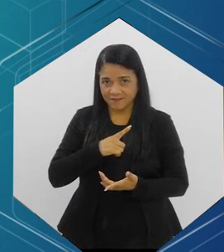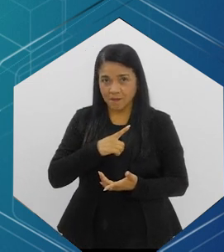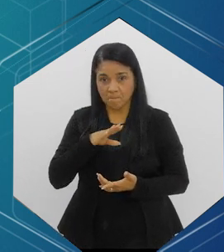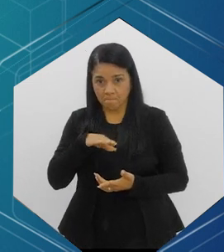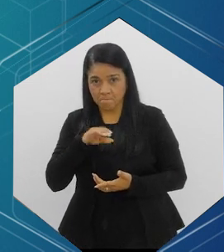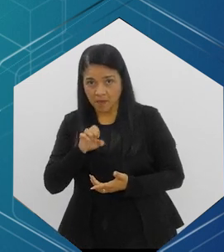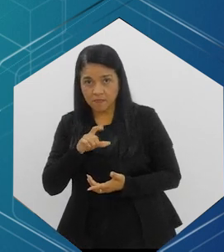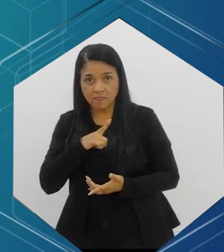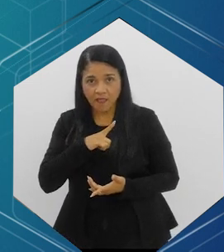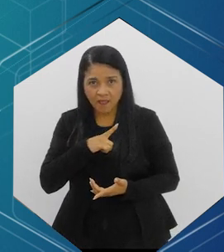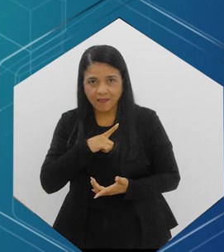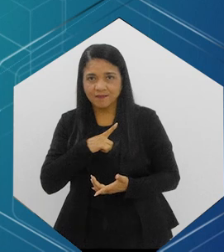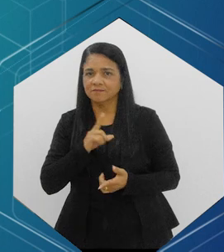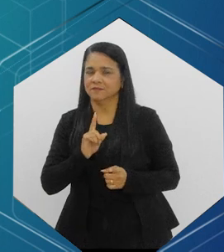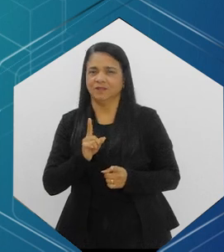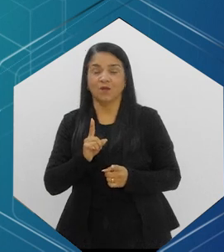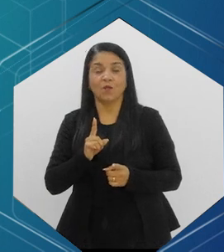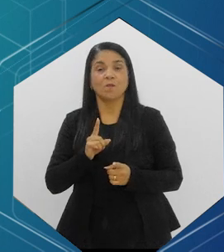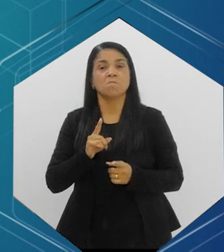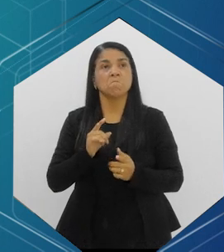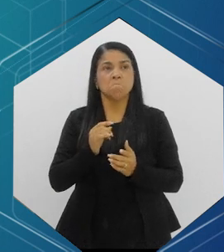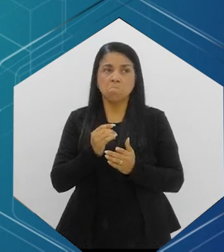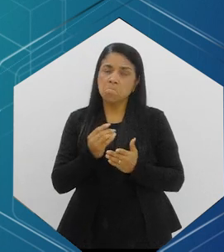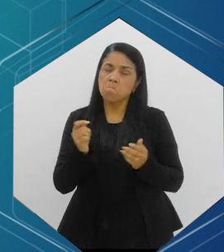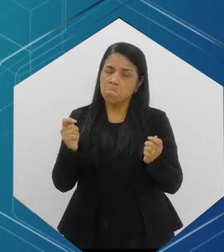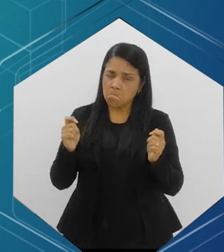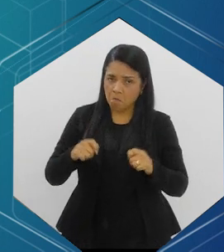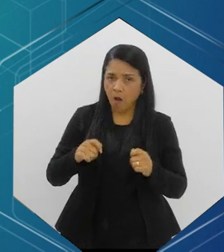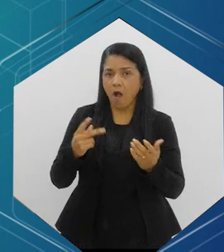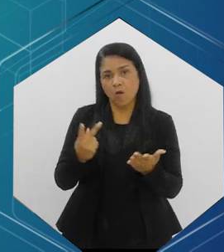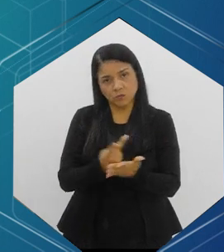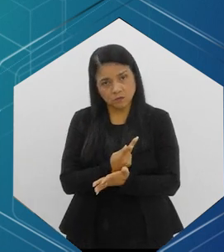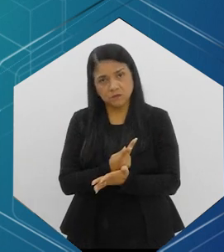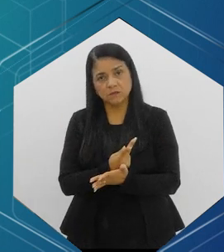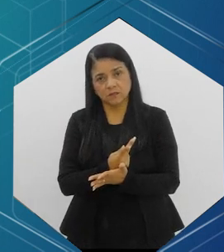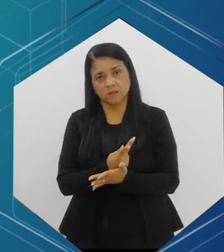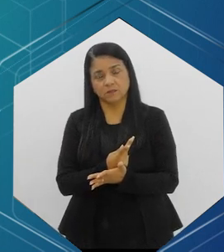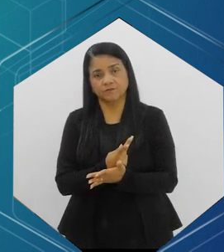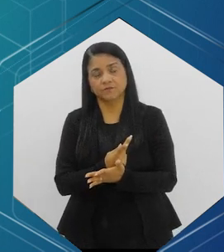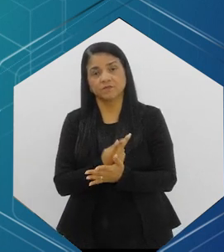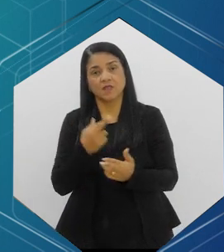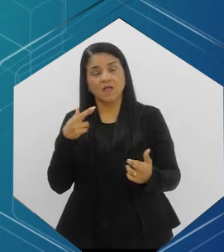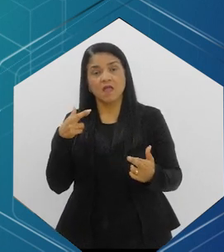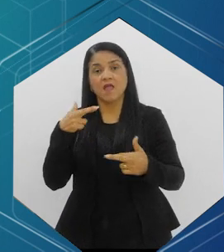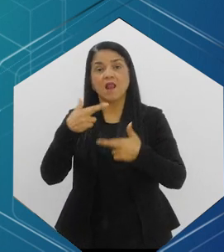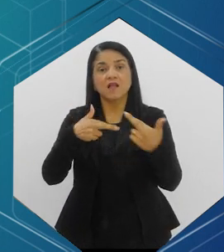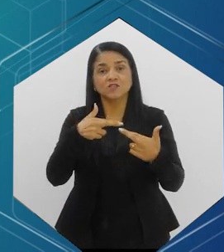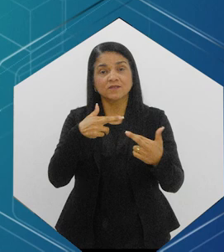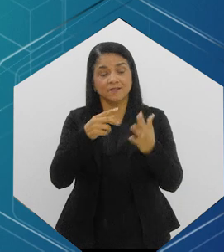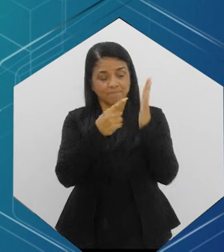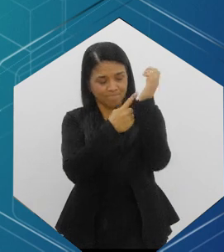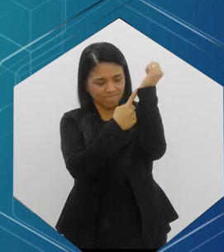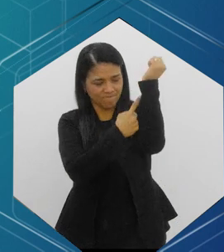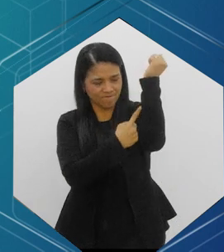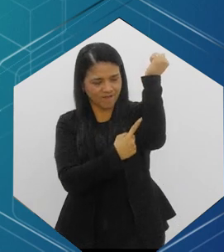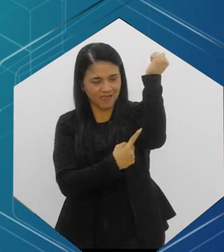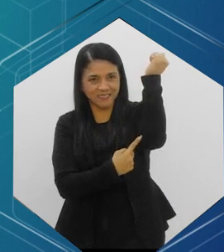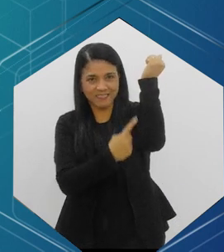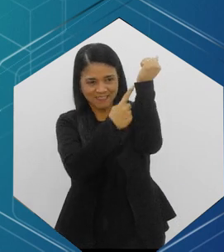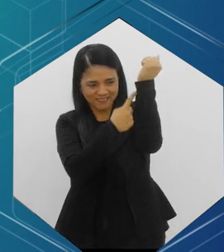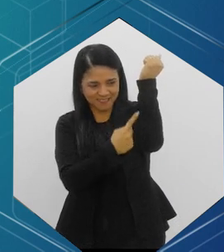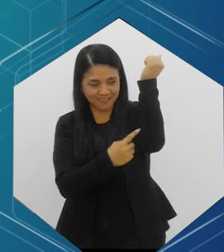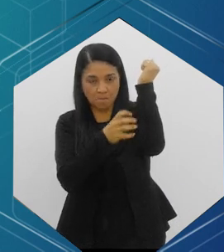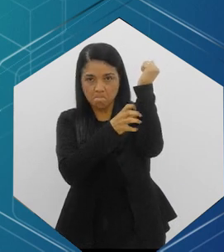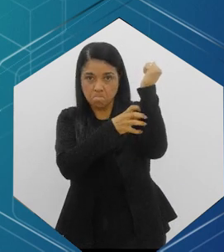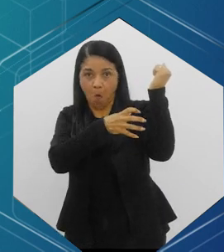Sim. Pode acontecer uma incidência maior, porque ela também está relacionada às varizes. As